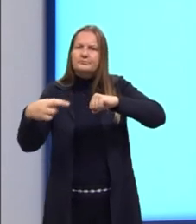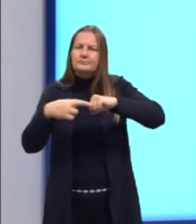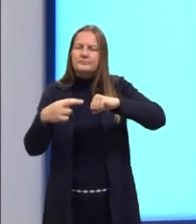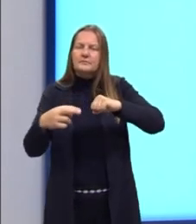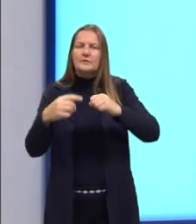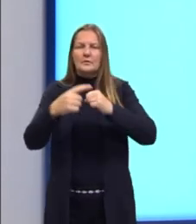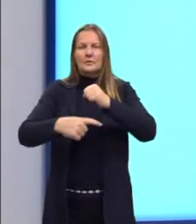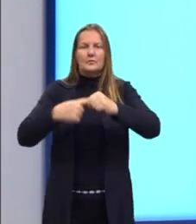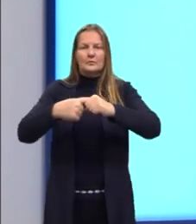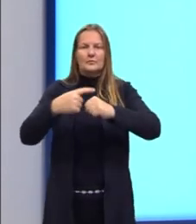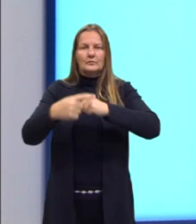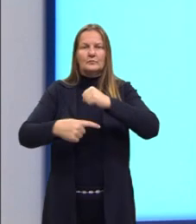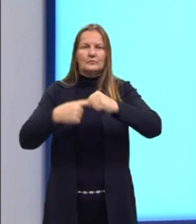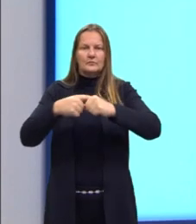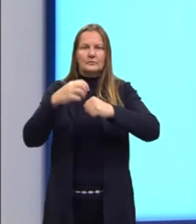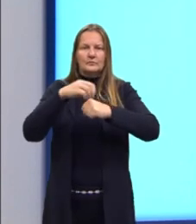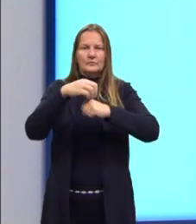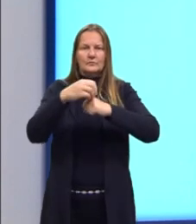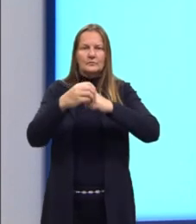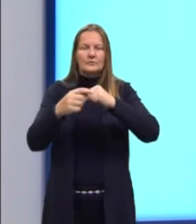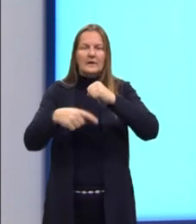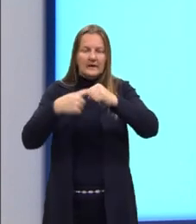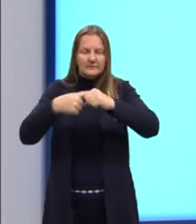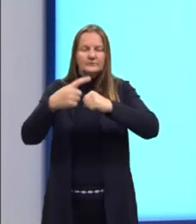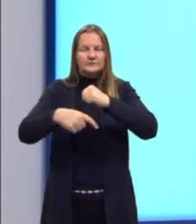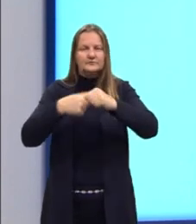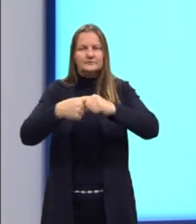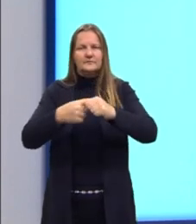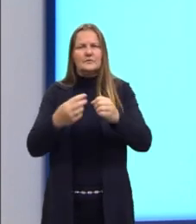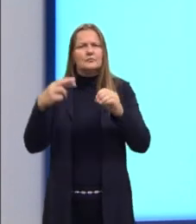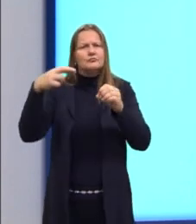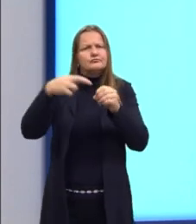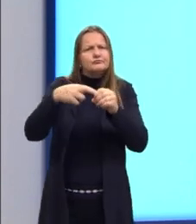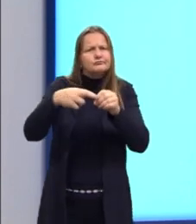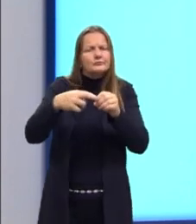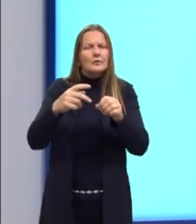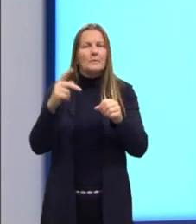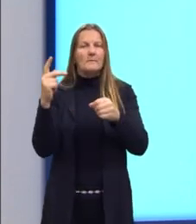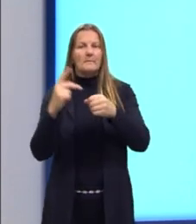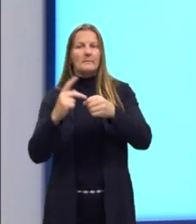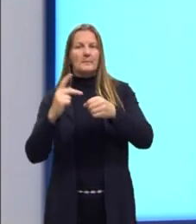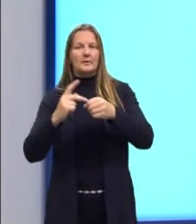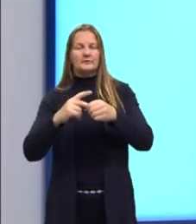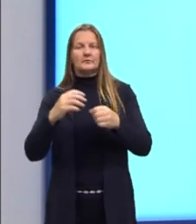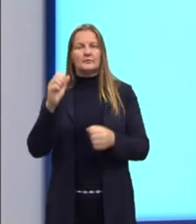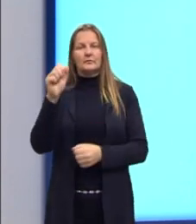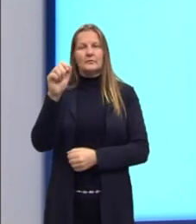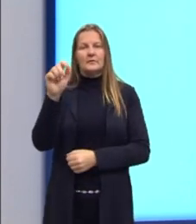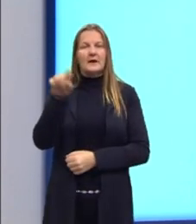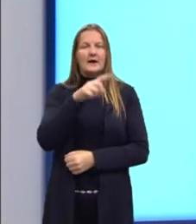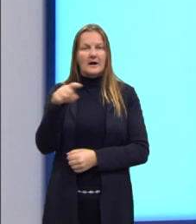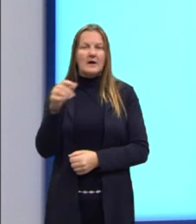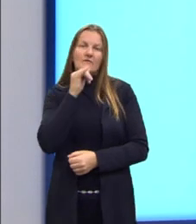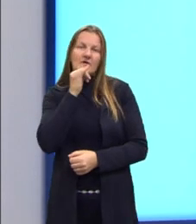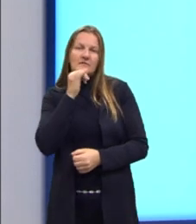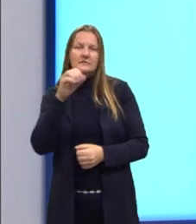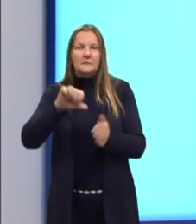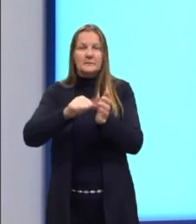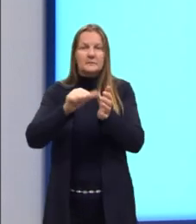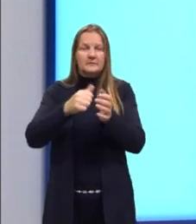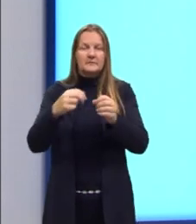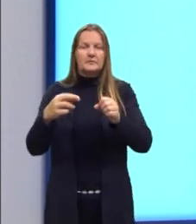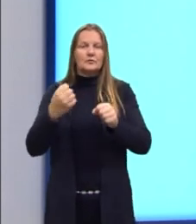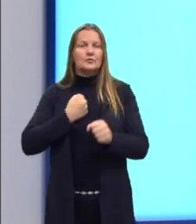transformando em outros núcleos né até porque a gente está falando de prótons ali quando fala da alva então eu mudo